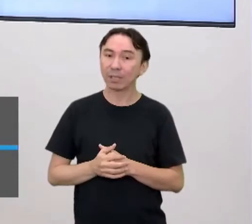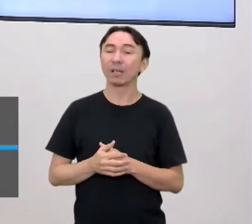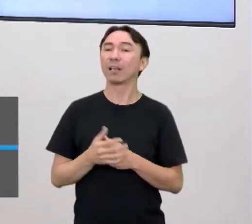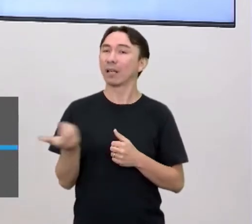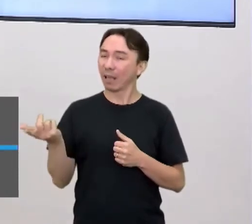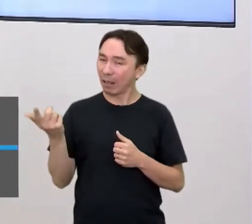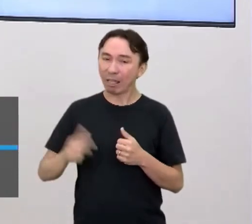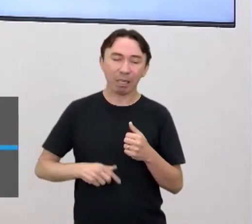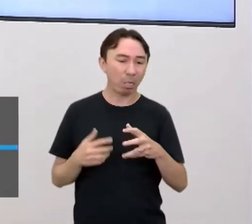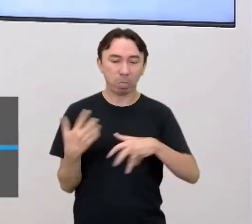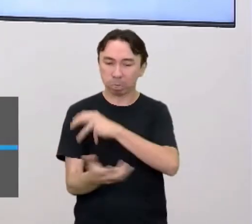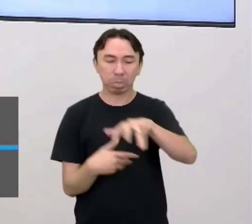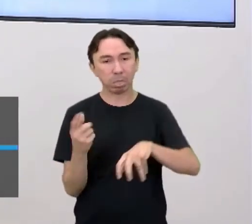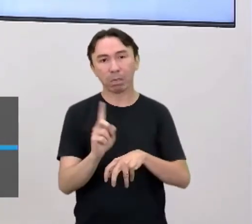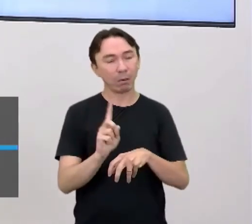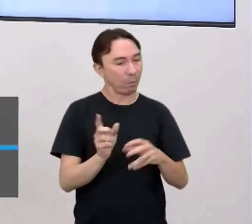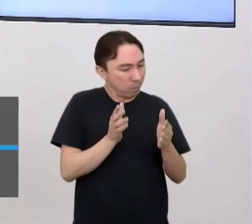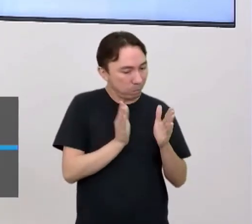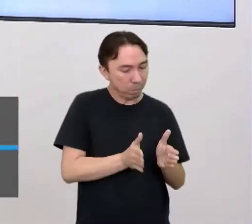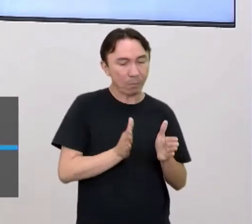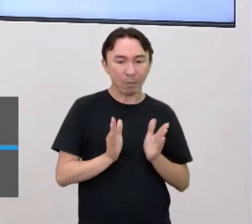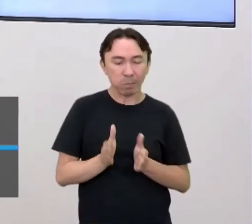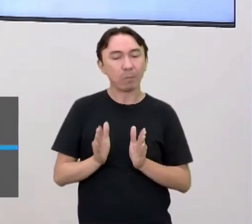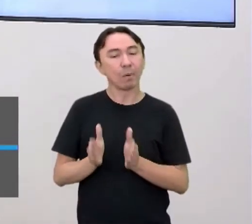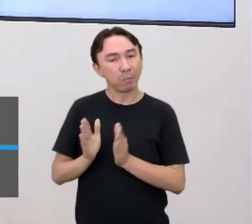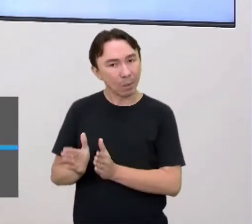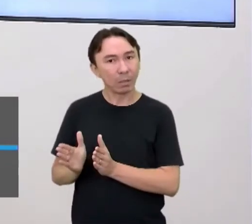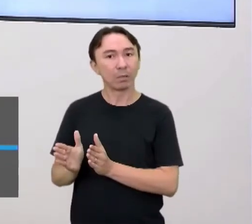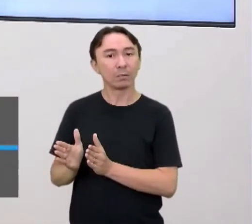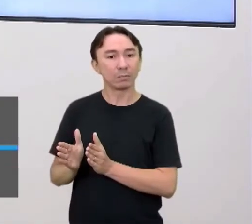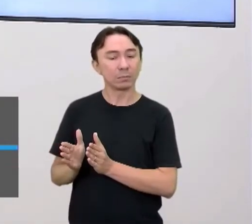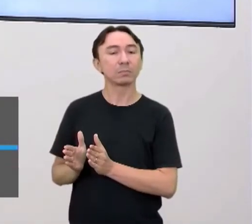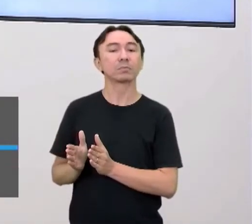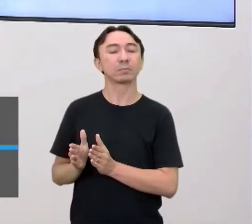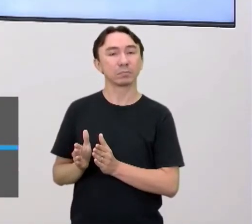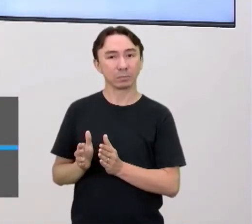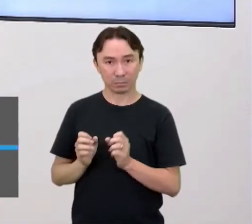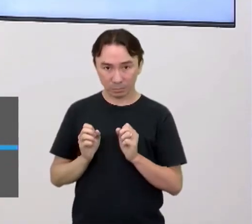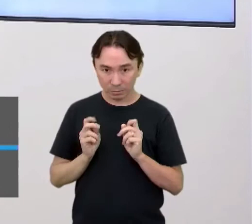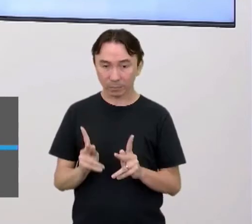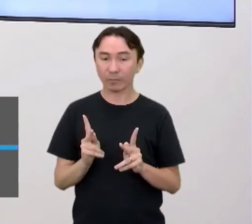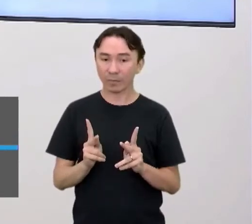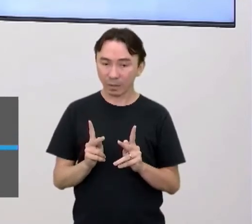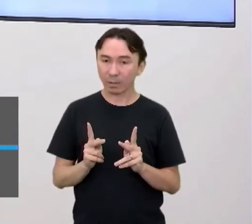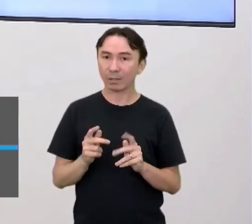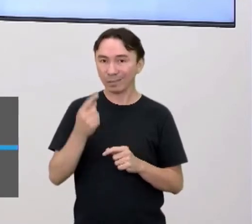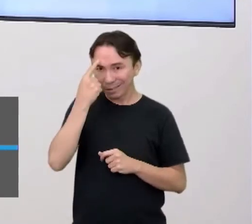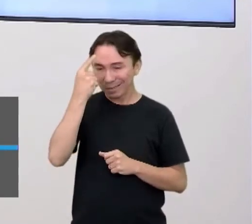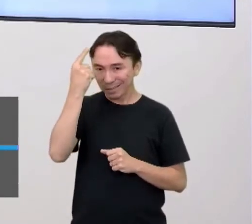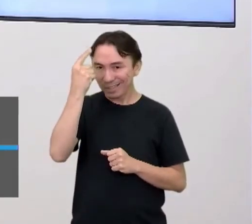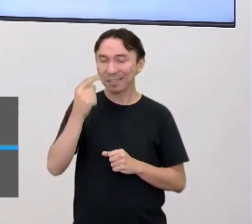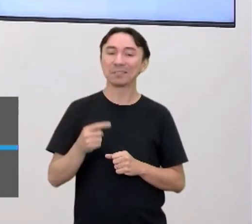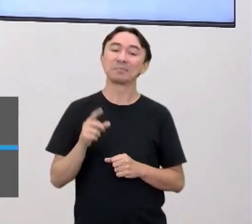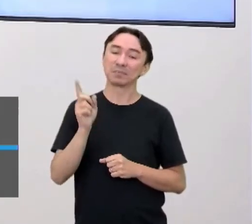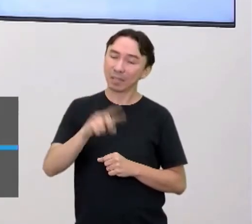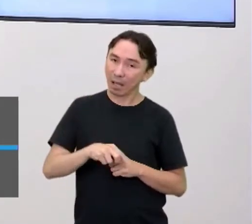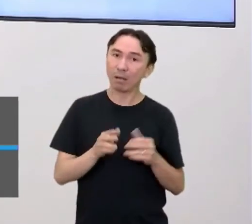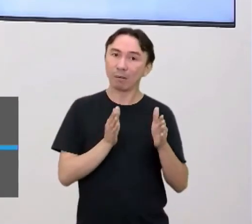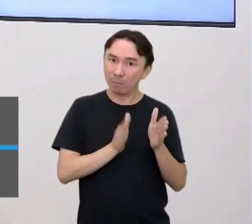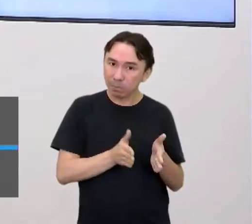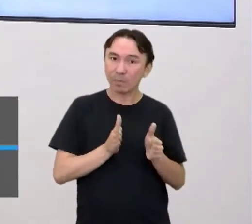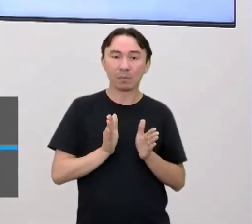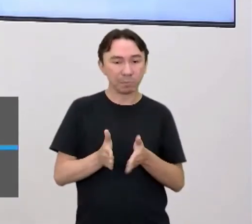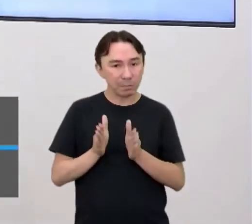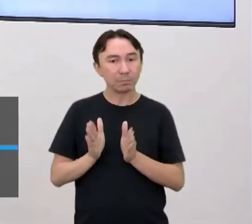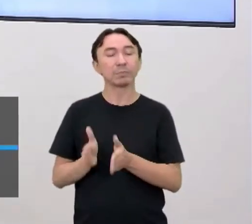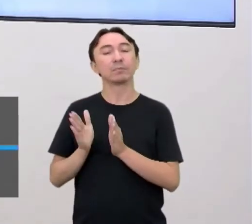ser organizado, eu preciso ter uma sequência. Sistematização lembra sequenciamento, certo? Então